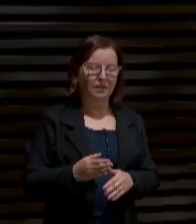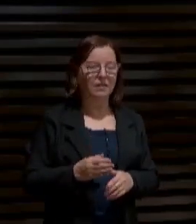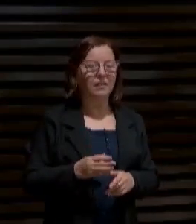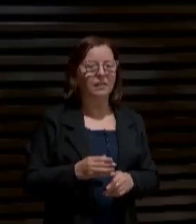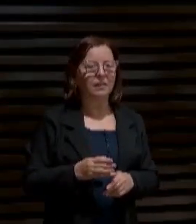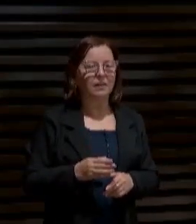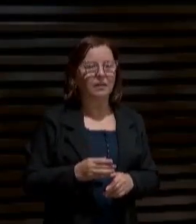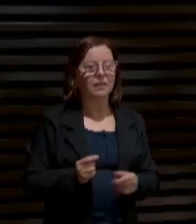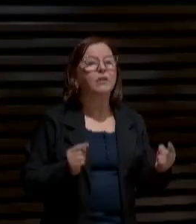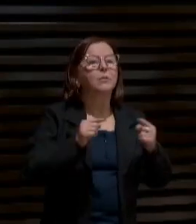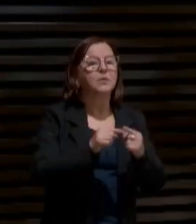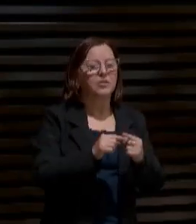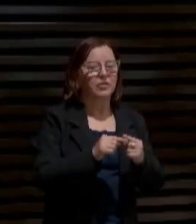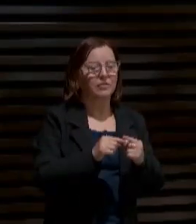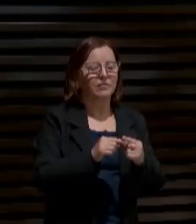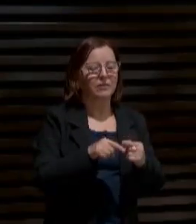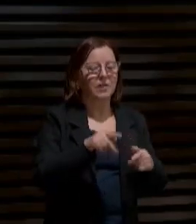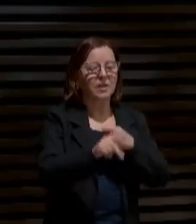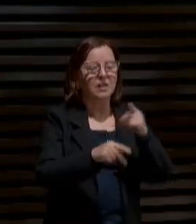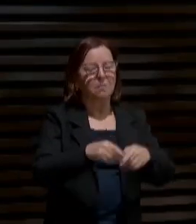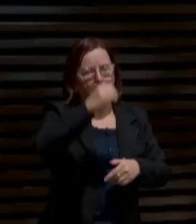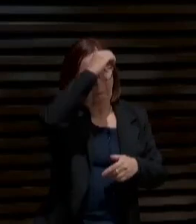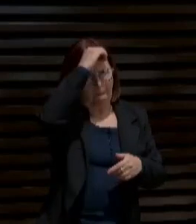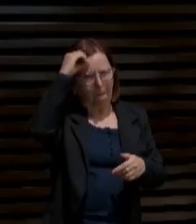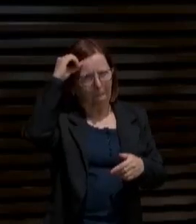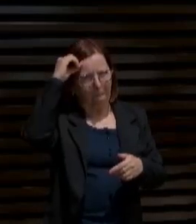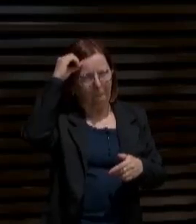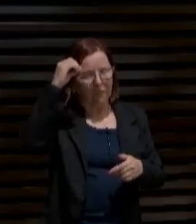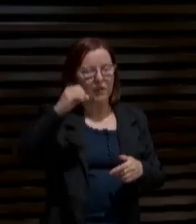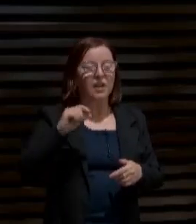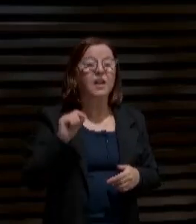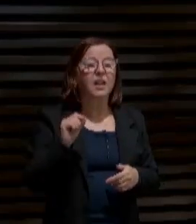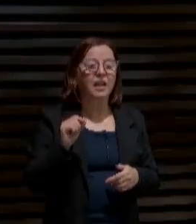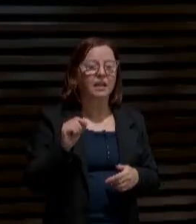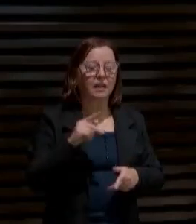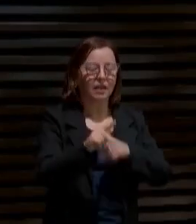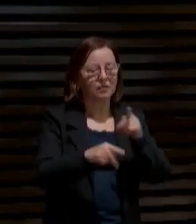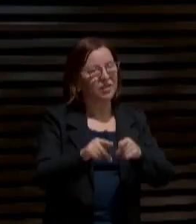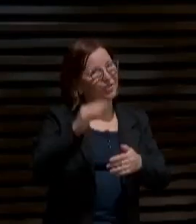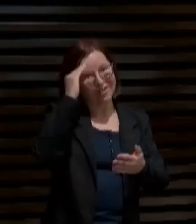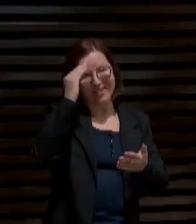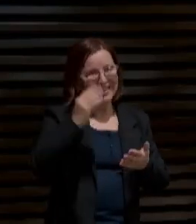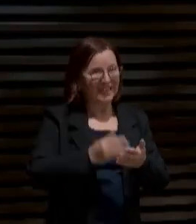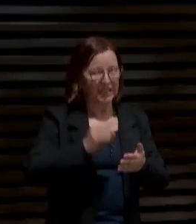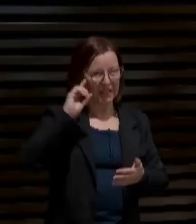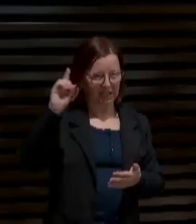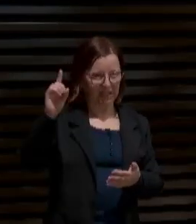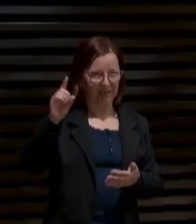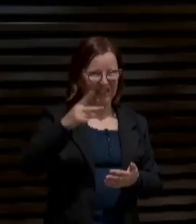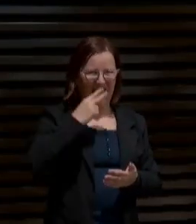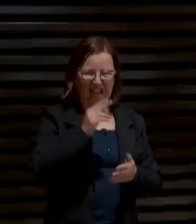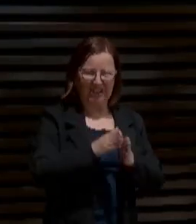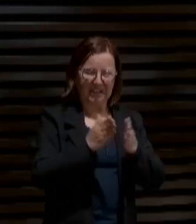a ignorância dos insensatos quem são esses insensatos aqui esses que não crê em Deus que acha